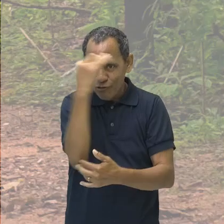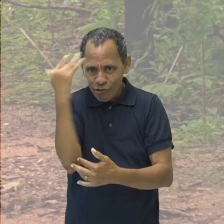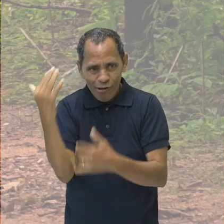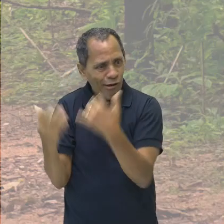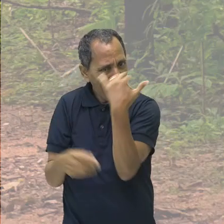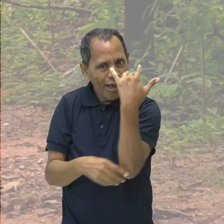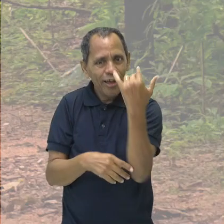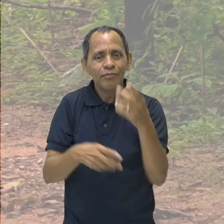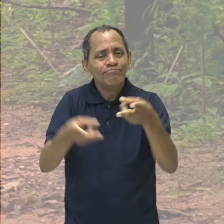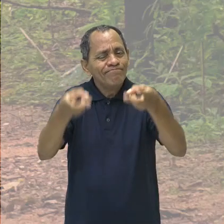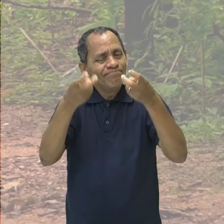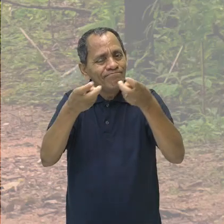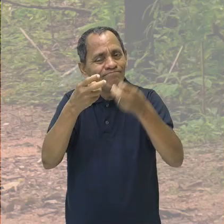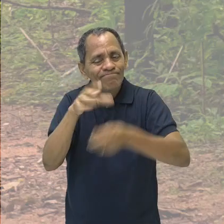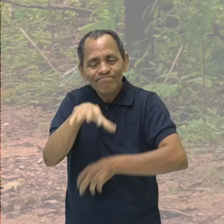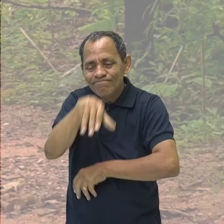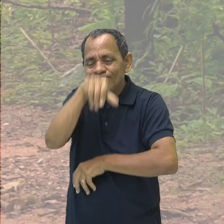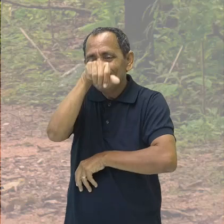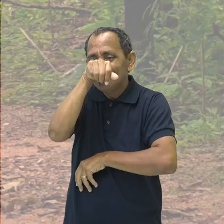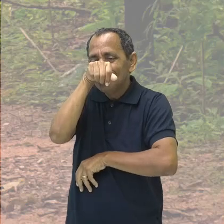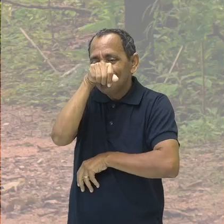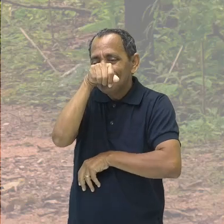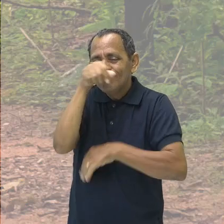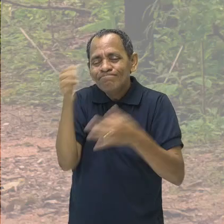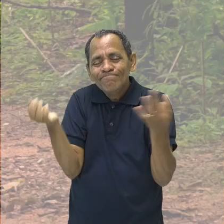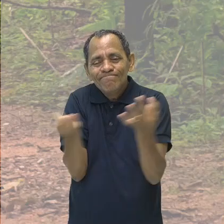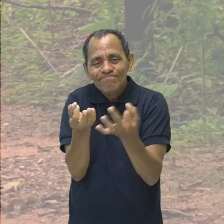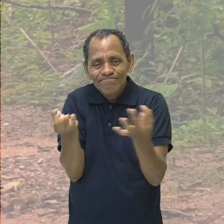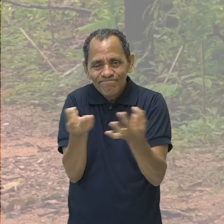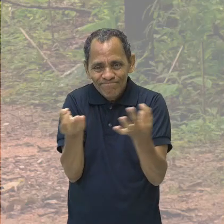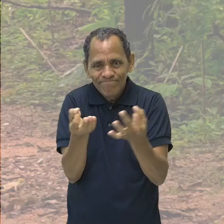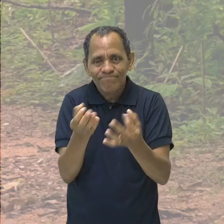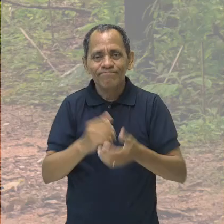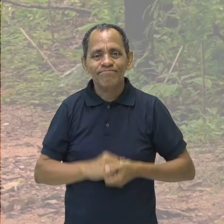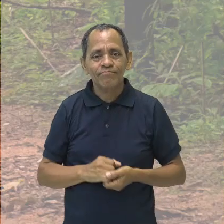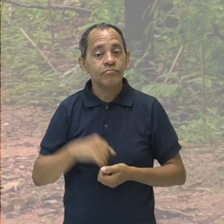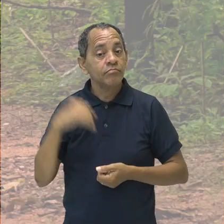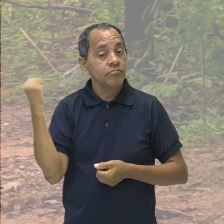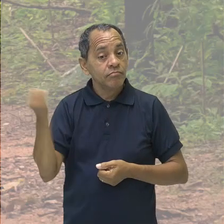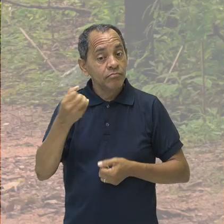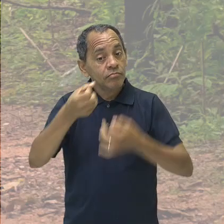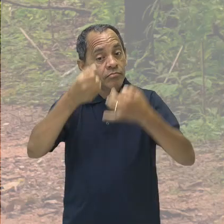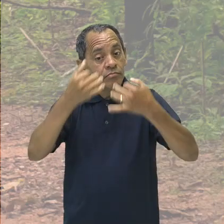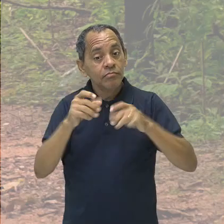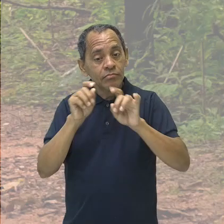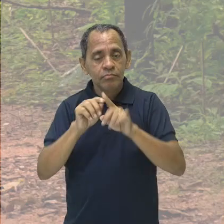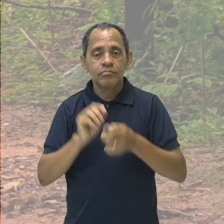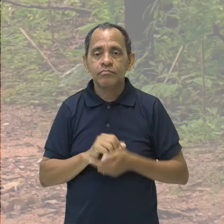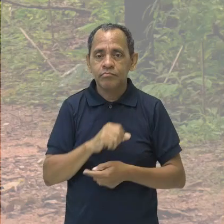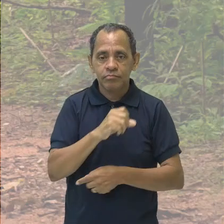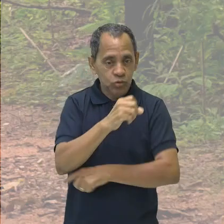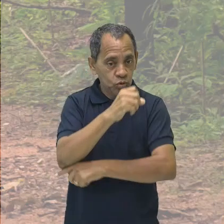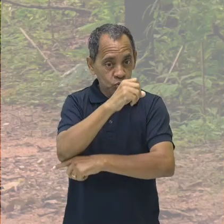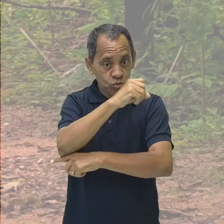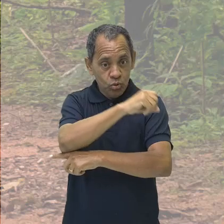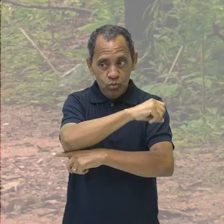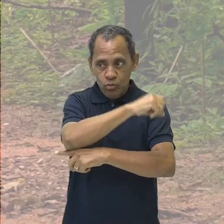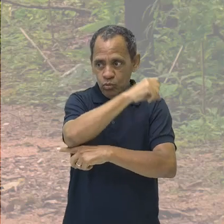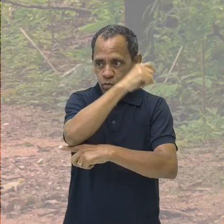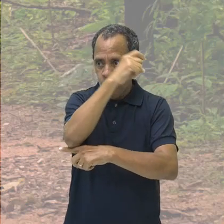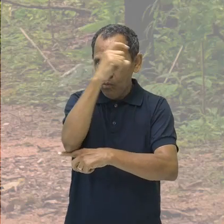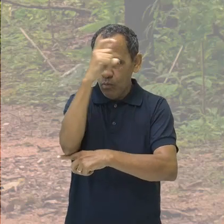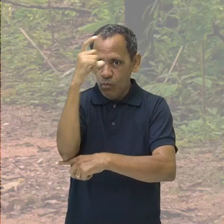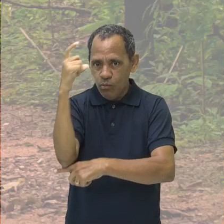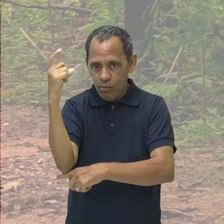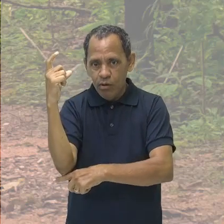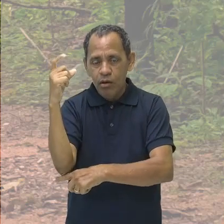aí, né? Mas é importante dizer, e nós vamos falar sobre os poluentes do solo. O que são?